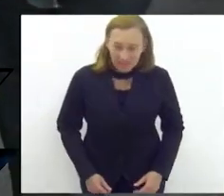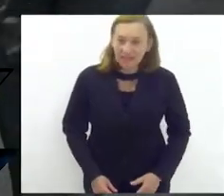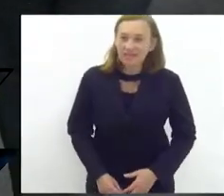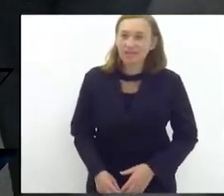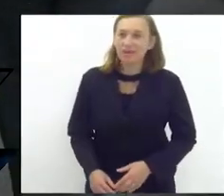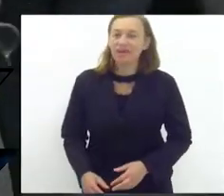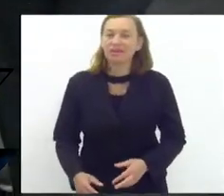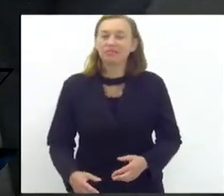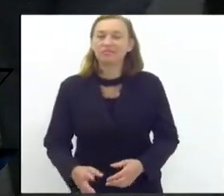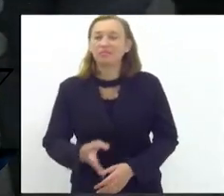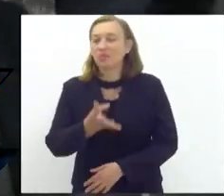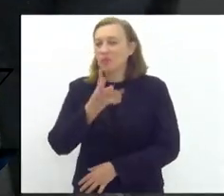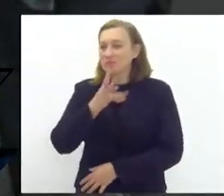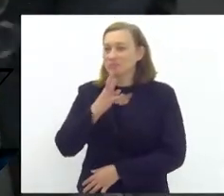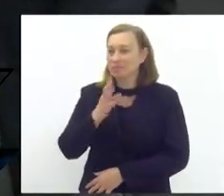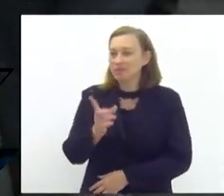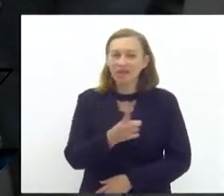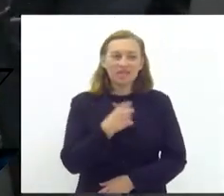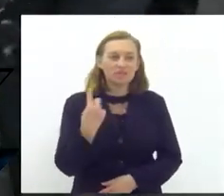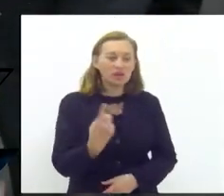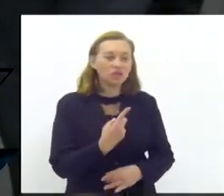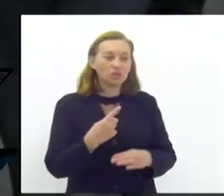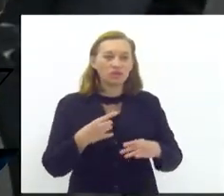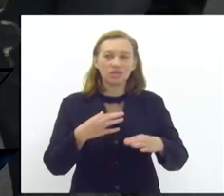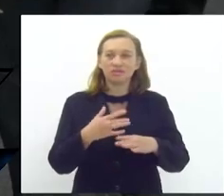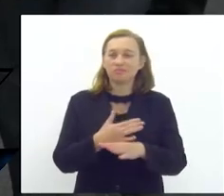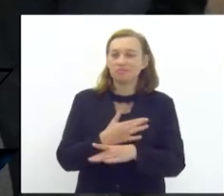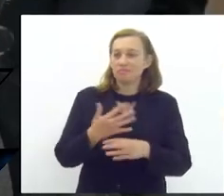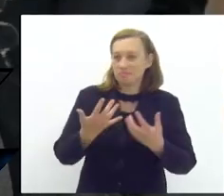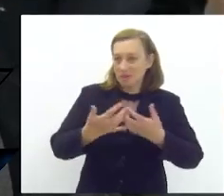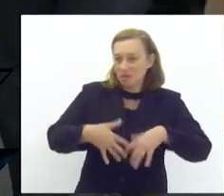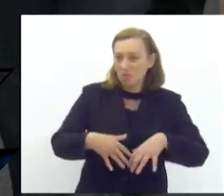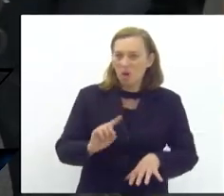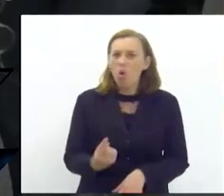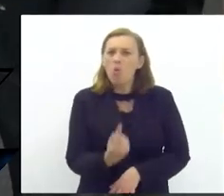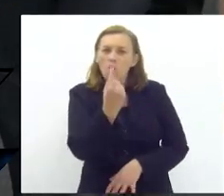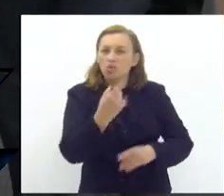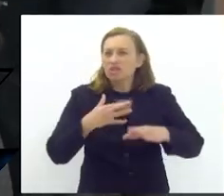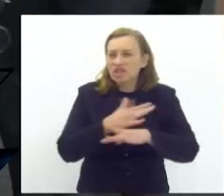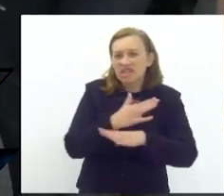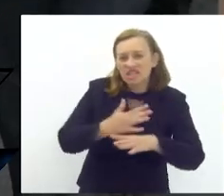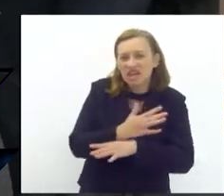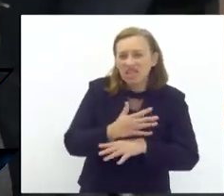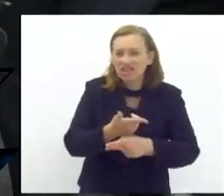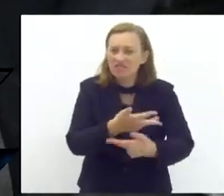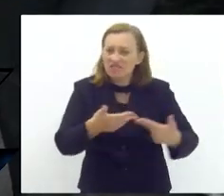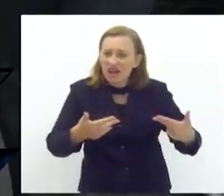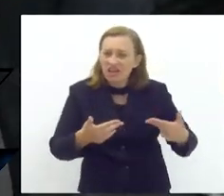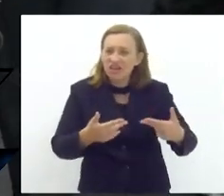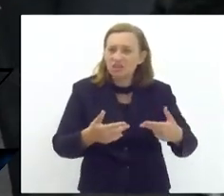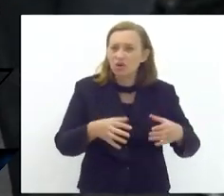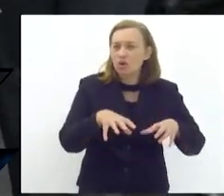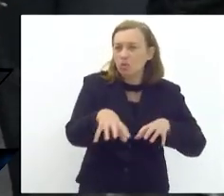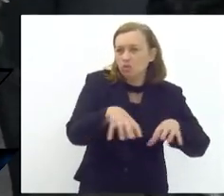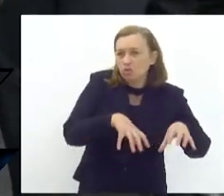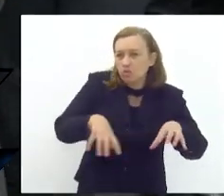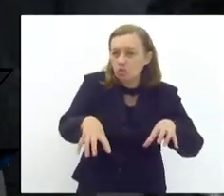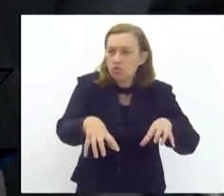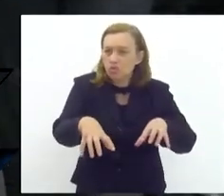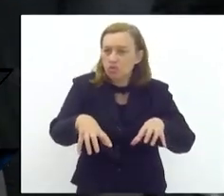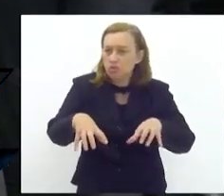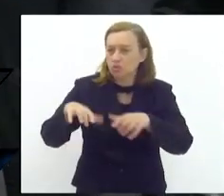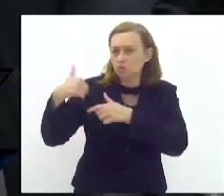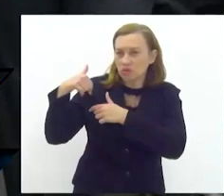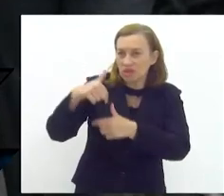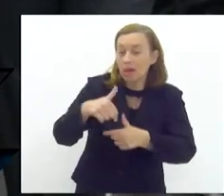vocações de nossas cidades Petrópolis não é a única cidade que tem muitas unidades de conservação mas ela